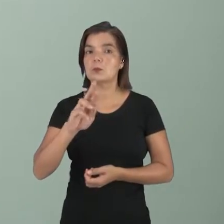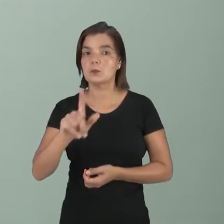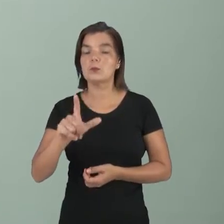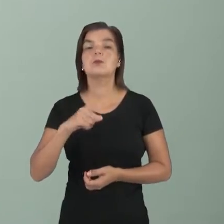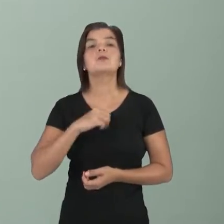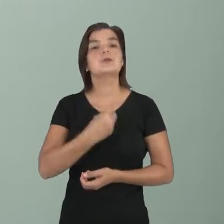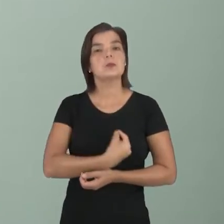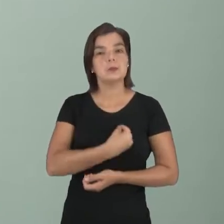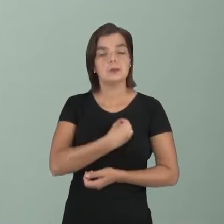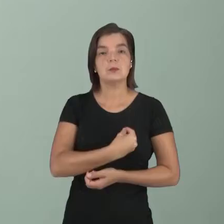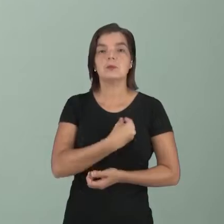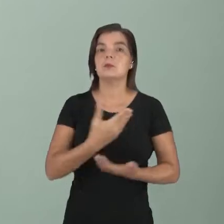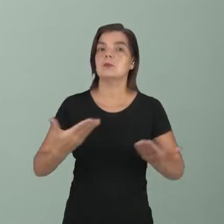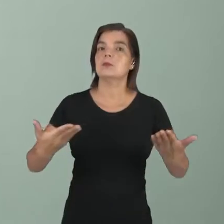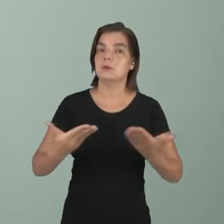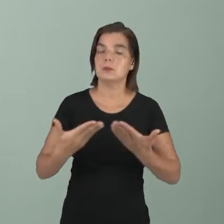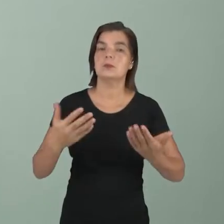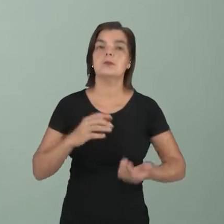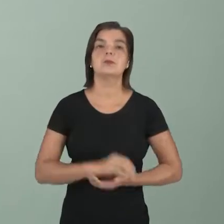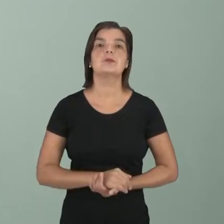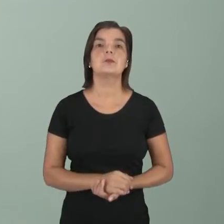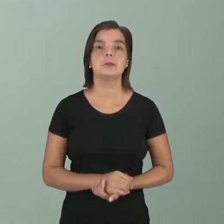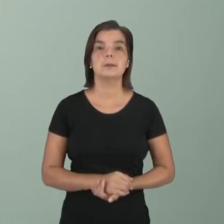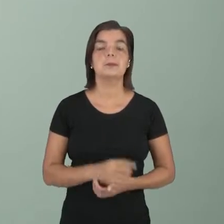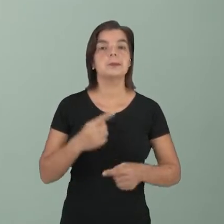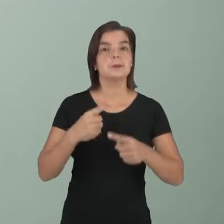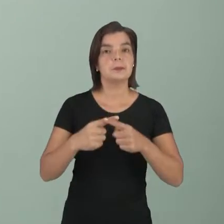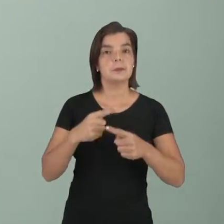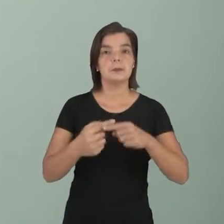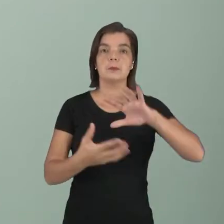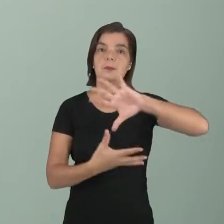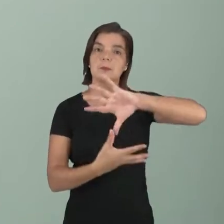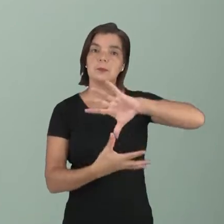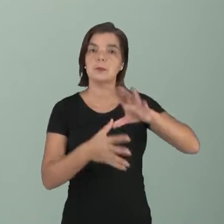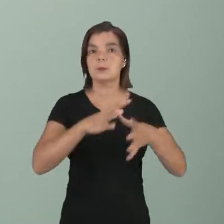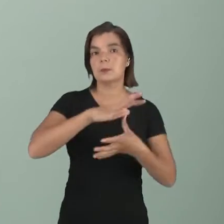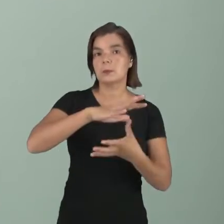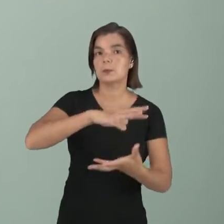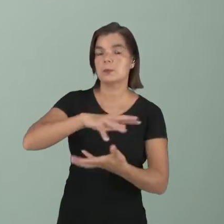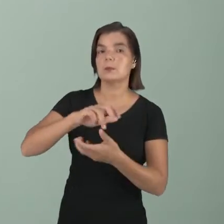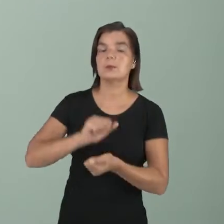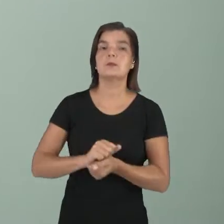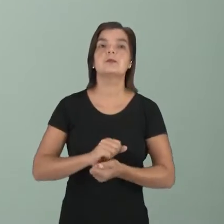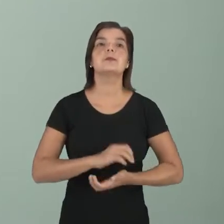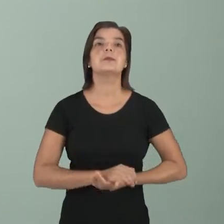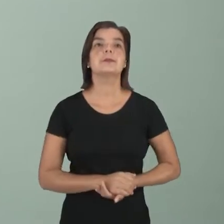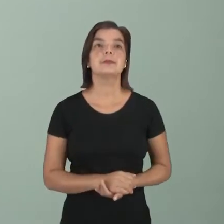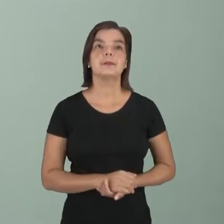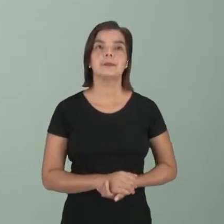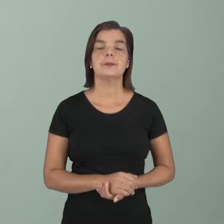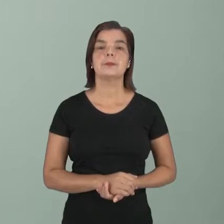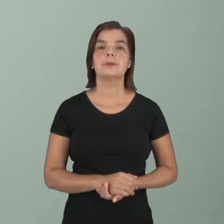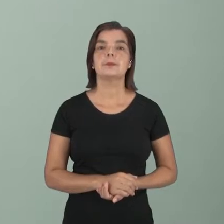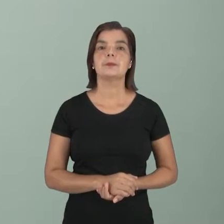que é o que nós estamos vivenciando atualmente, por conta da pandemia.